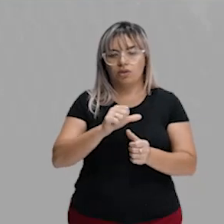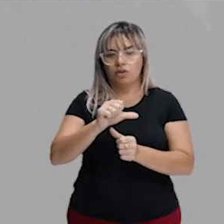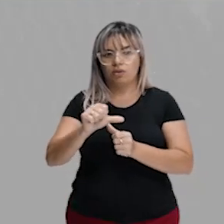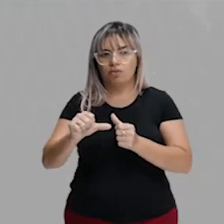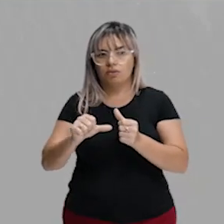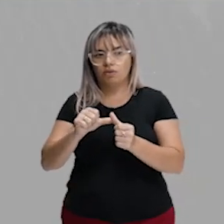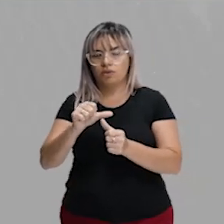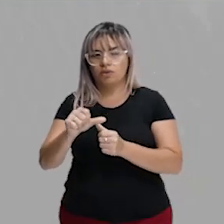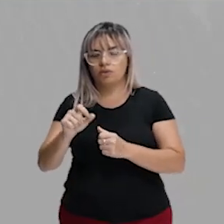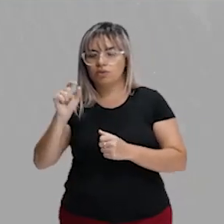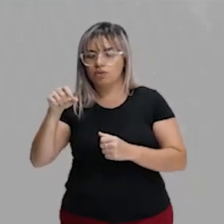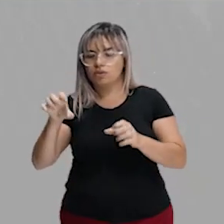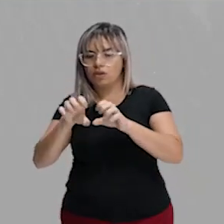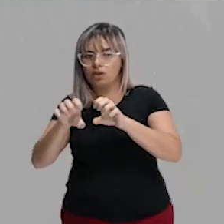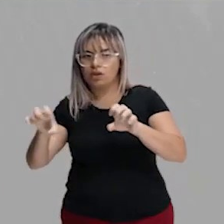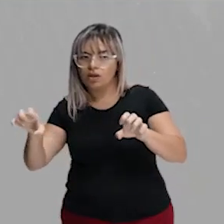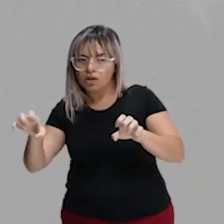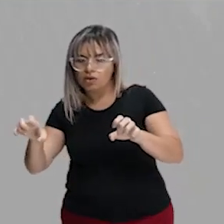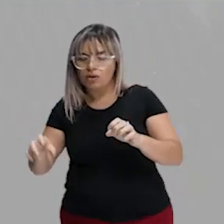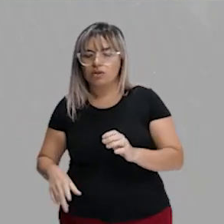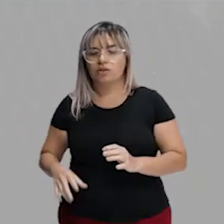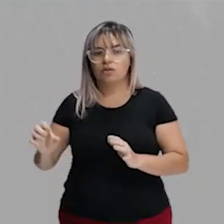Pronto. Só essa correçãozinha.